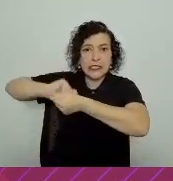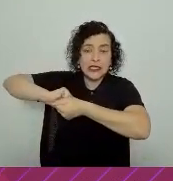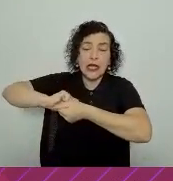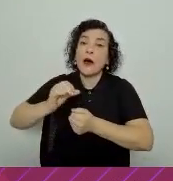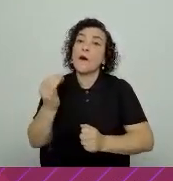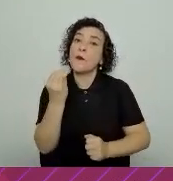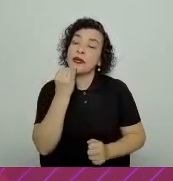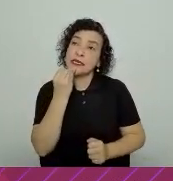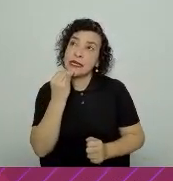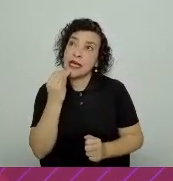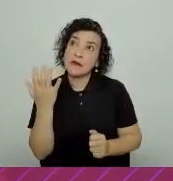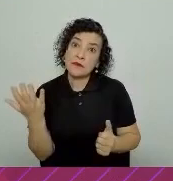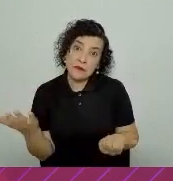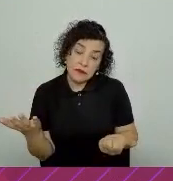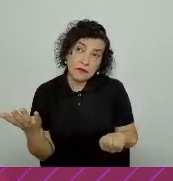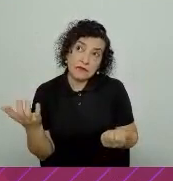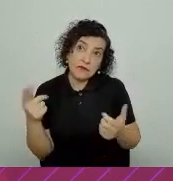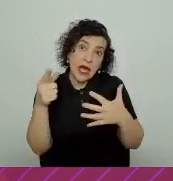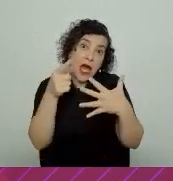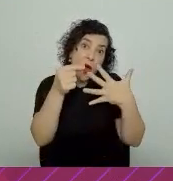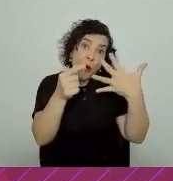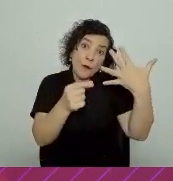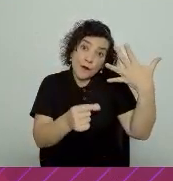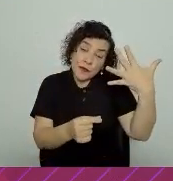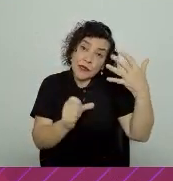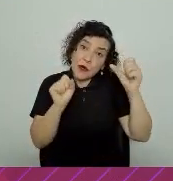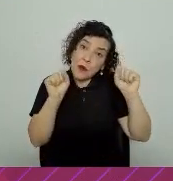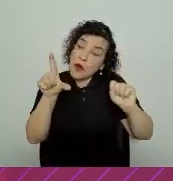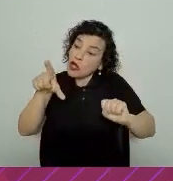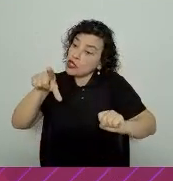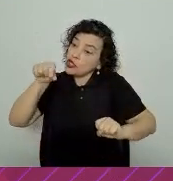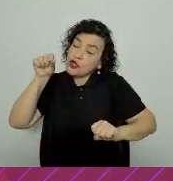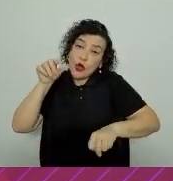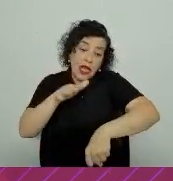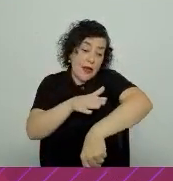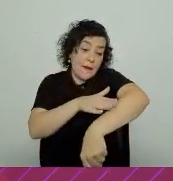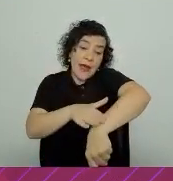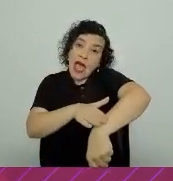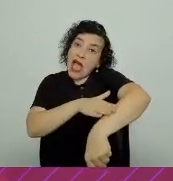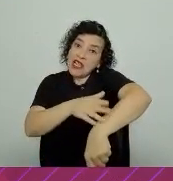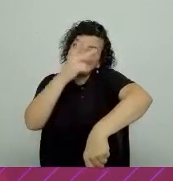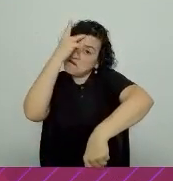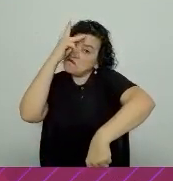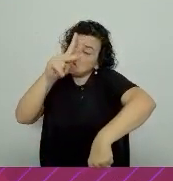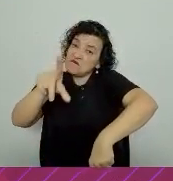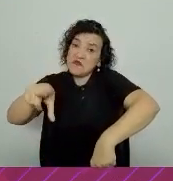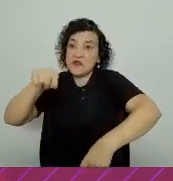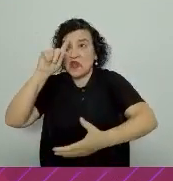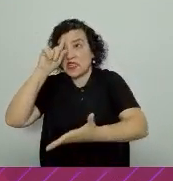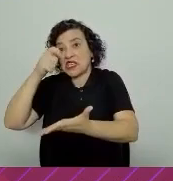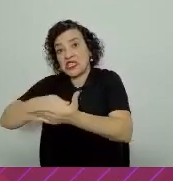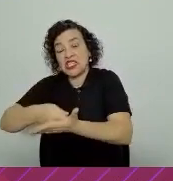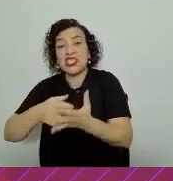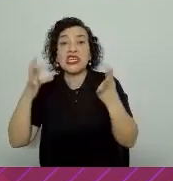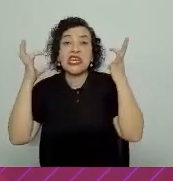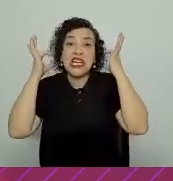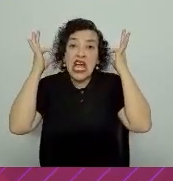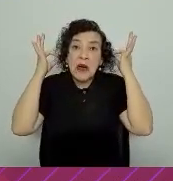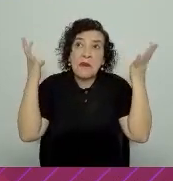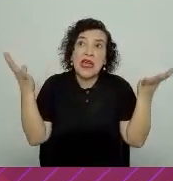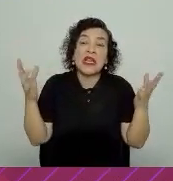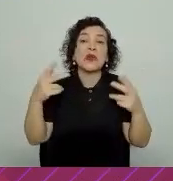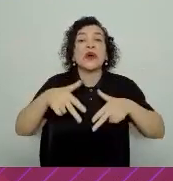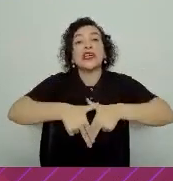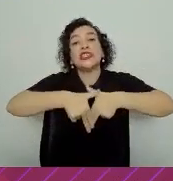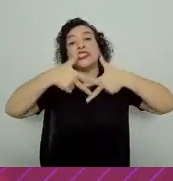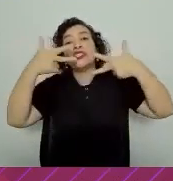a gente dá opção que todo mundo possa escolher o seu tom de pele o seu tipo de cabelo a sua etnia